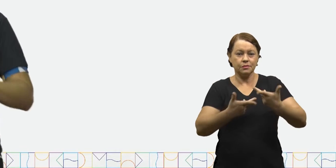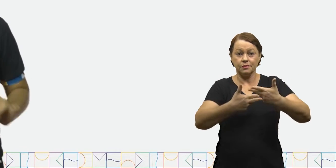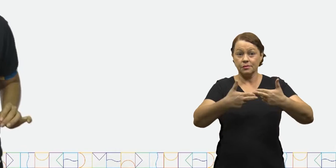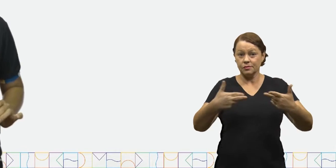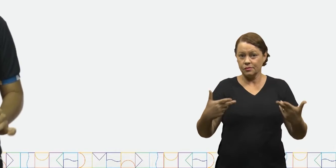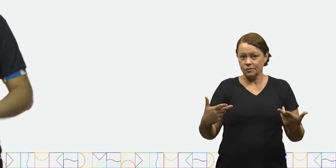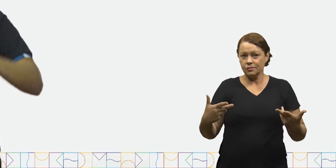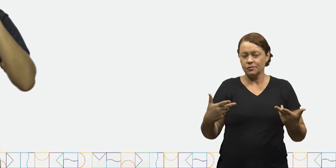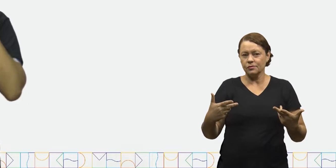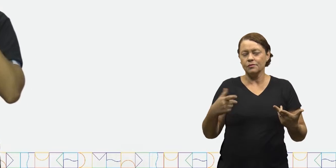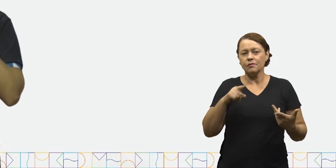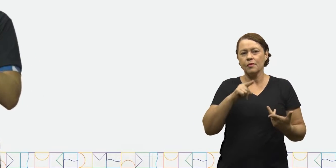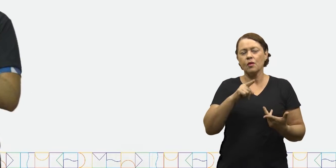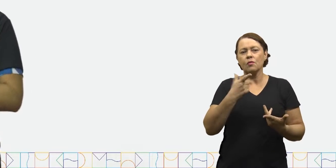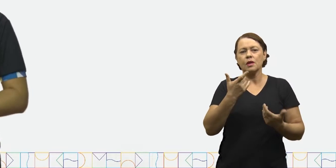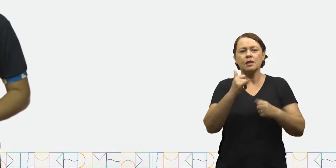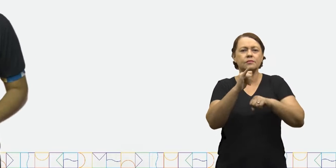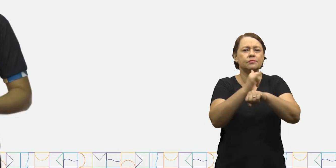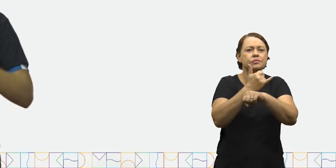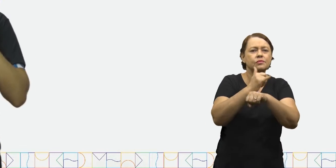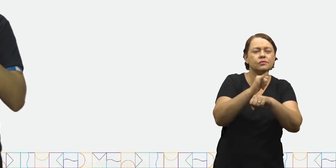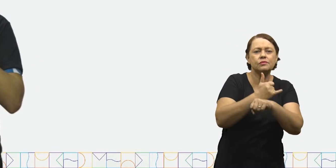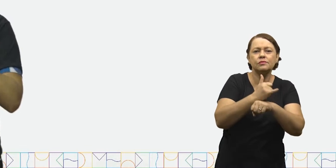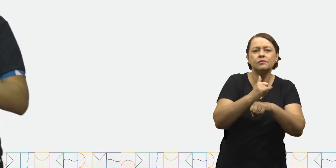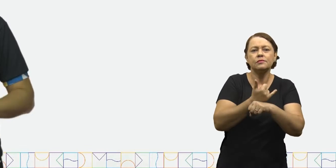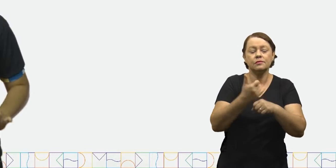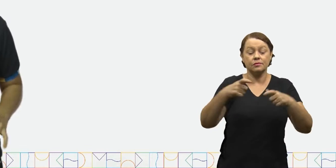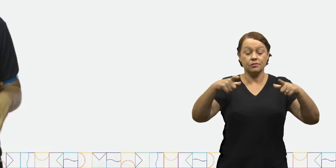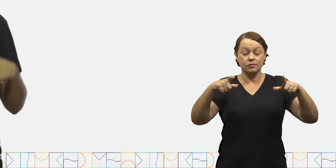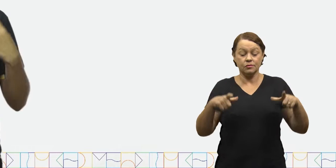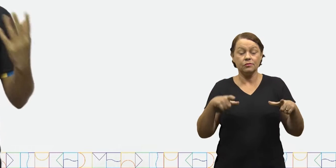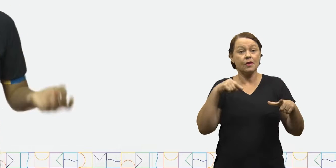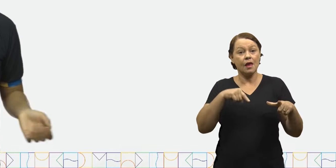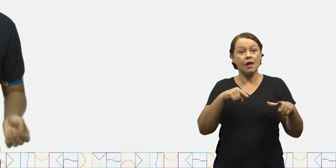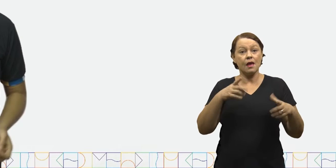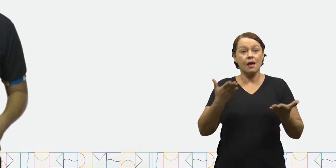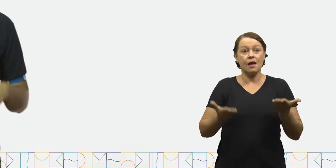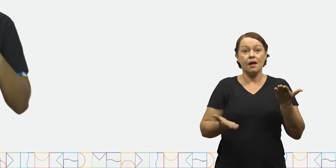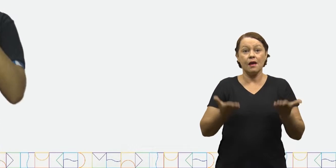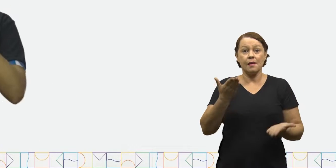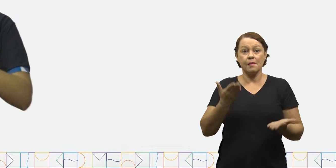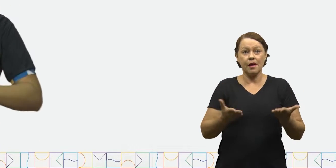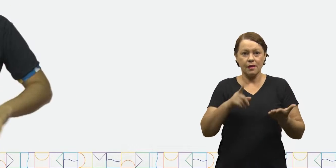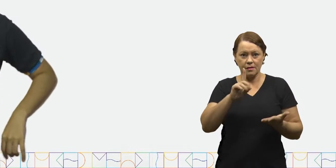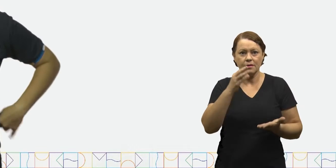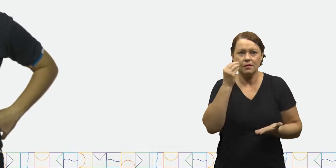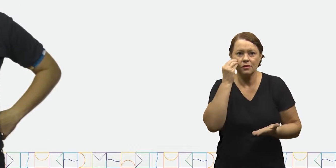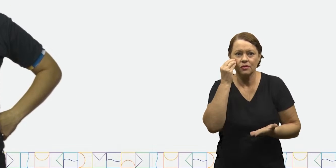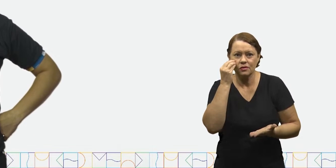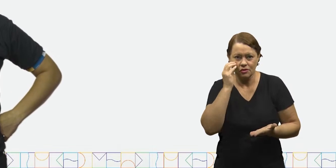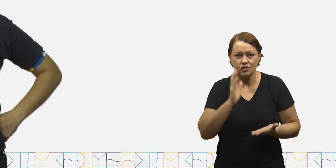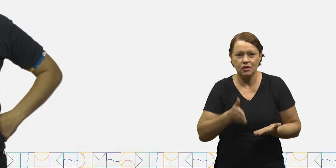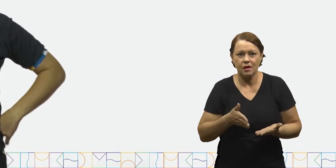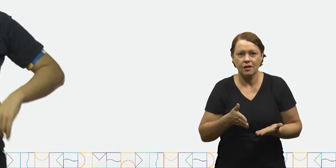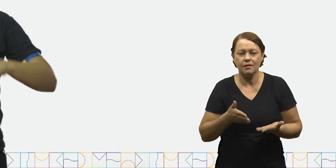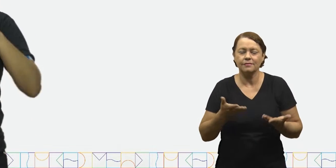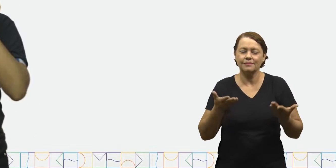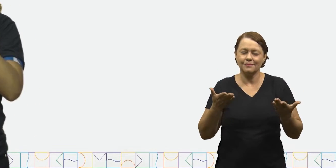medidas de massa, uma das ferramentas mais conhecidas é a balança. Quem aí já viu uma